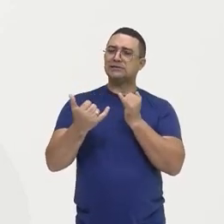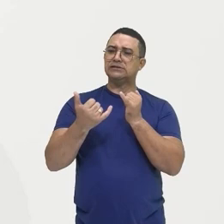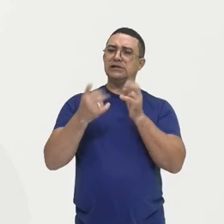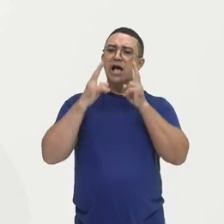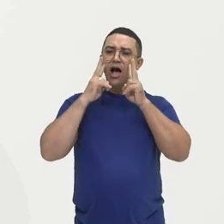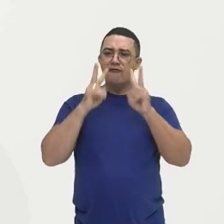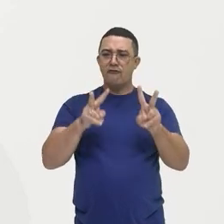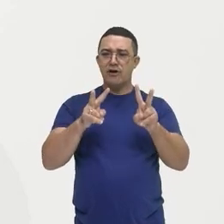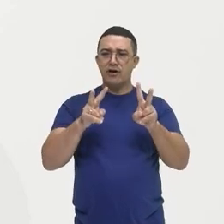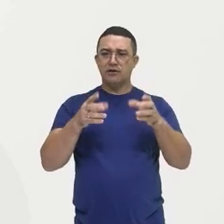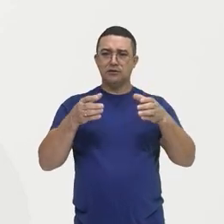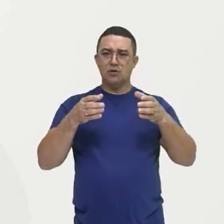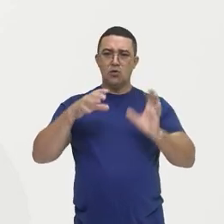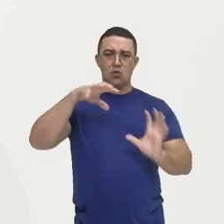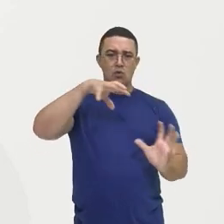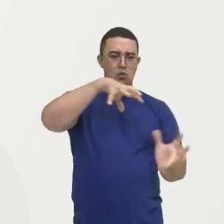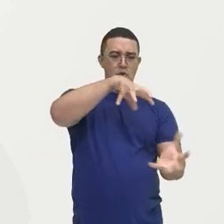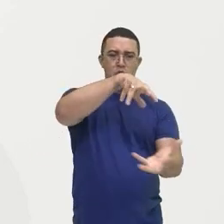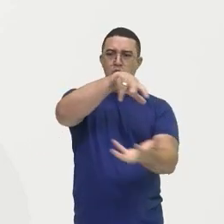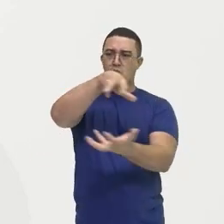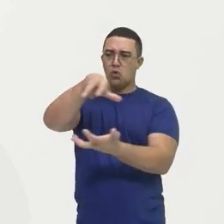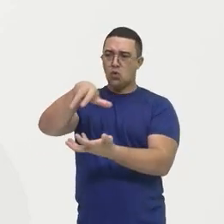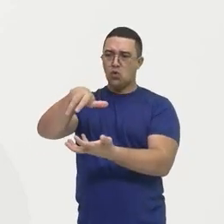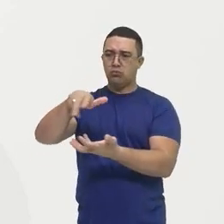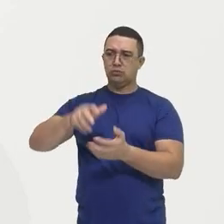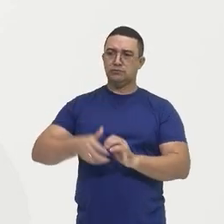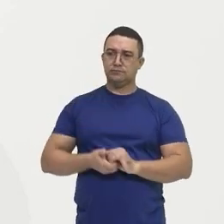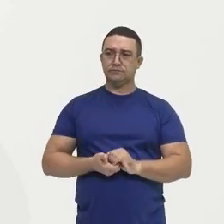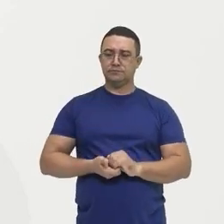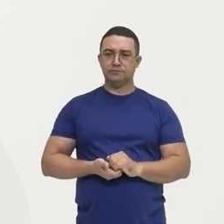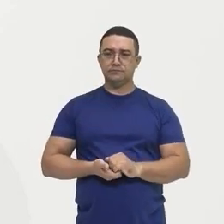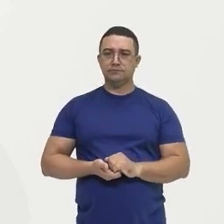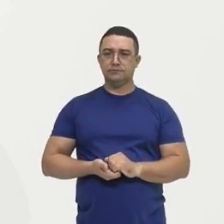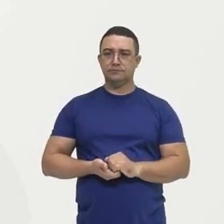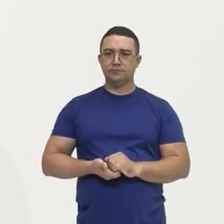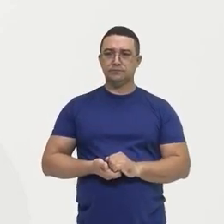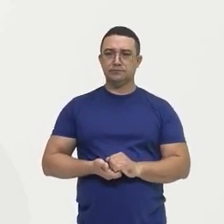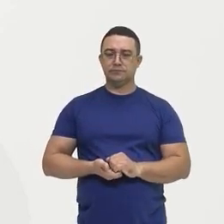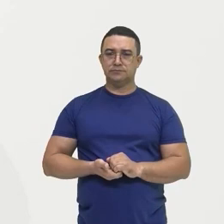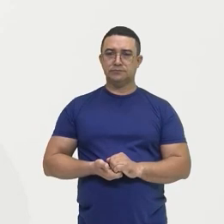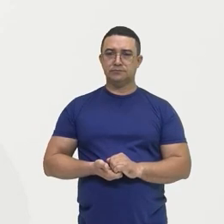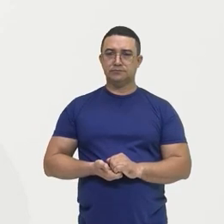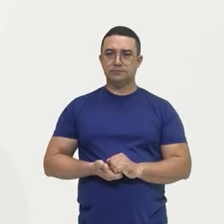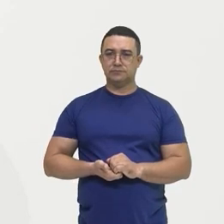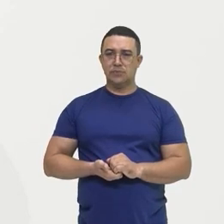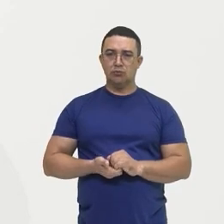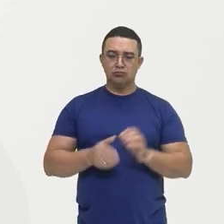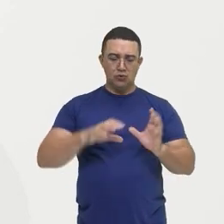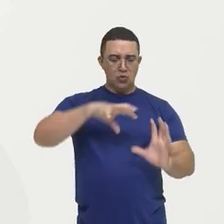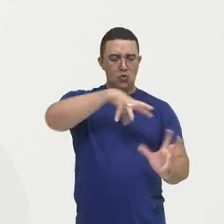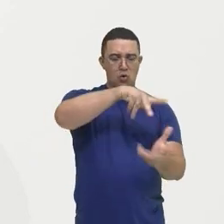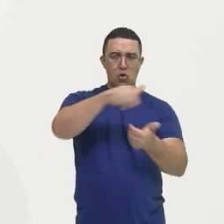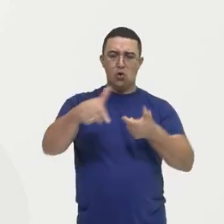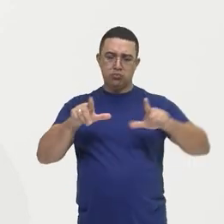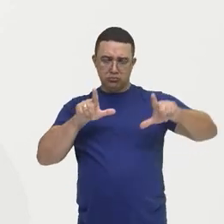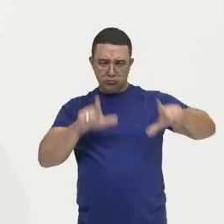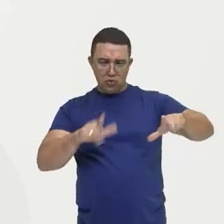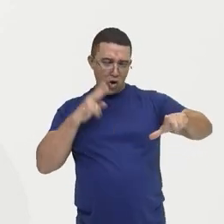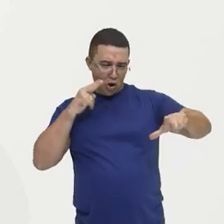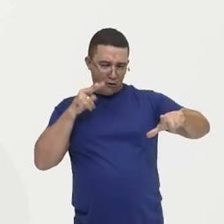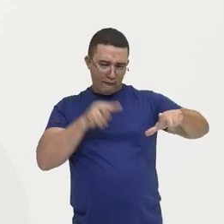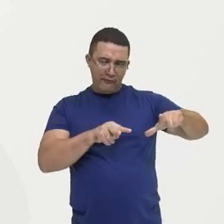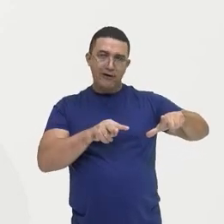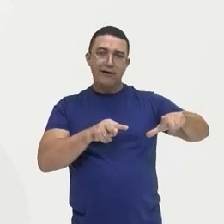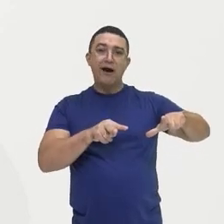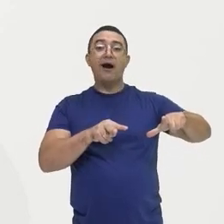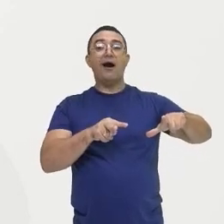aqui para vocês entenderem. Então, nesse tipo de técnica, olha, ele pegou aqui, ele transferiu